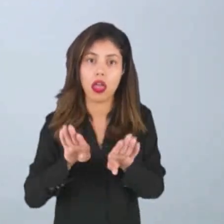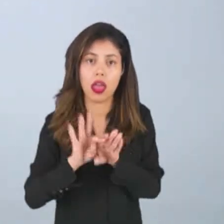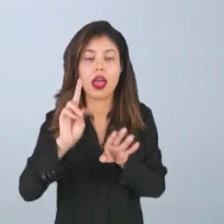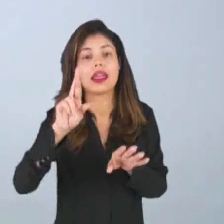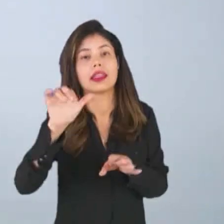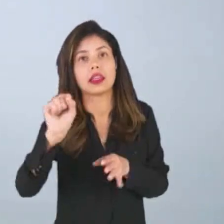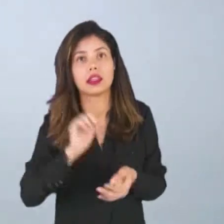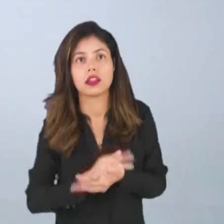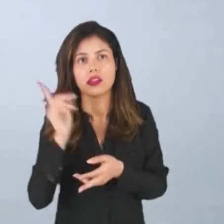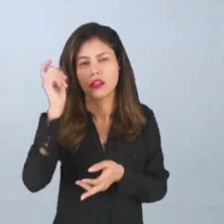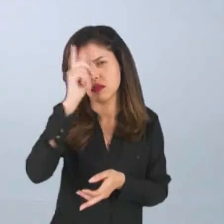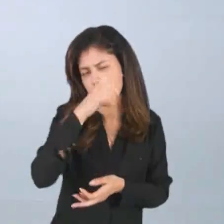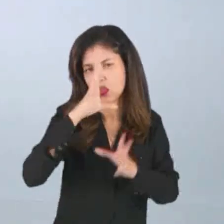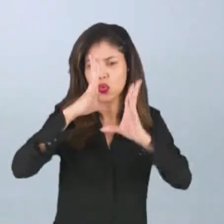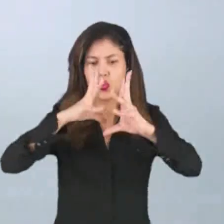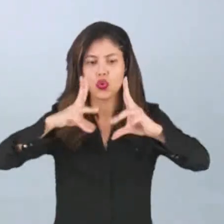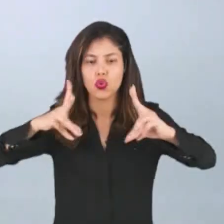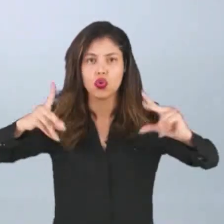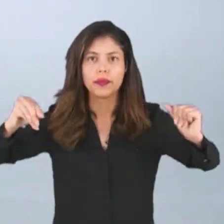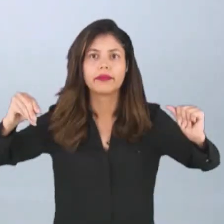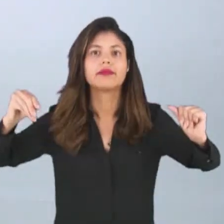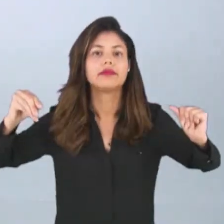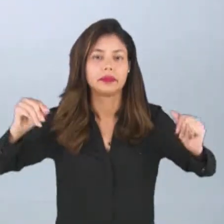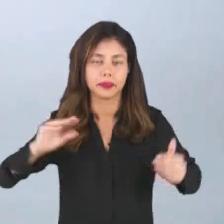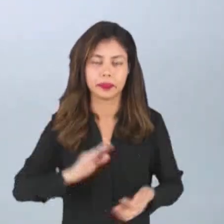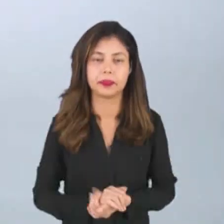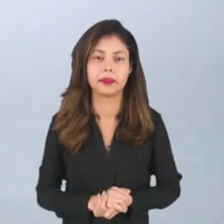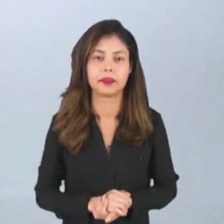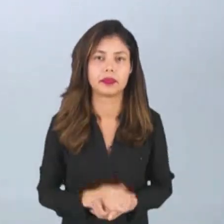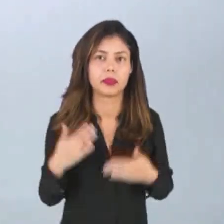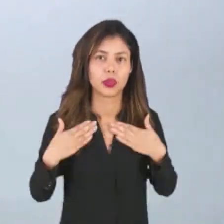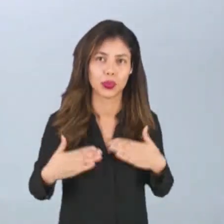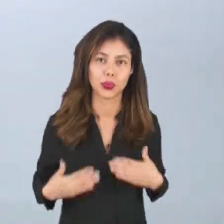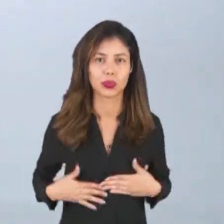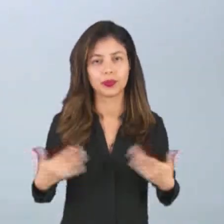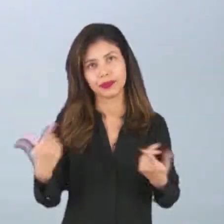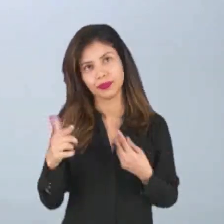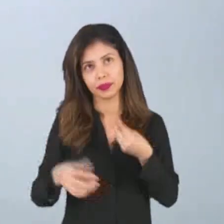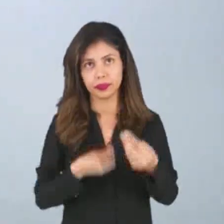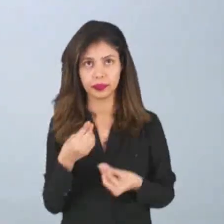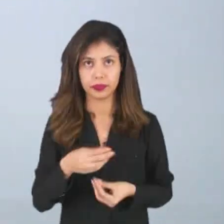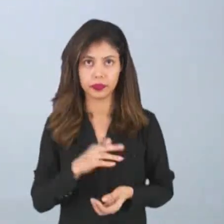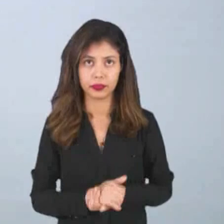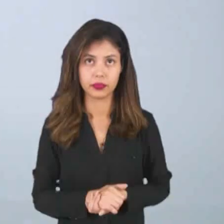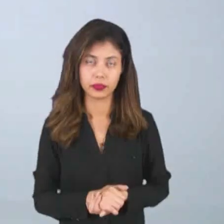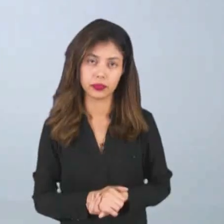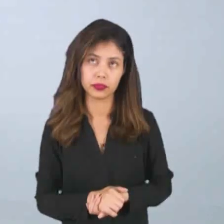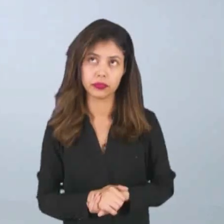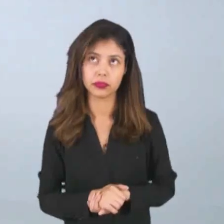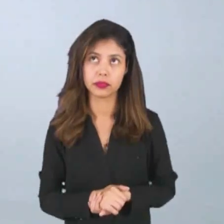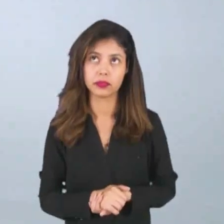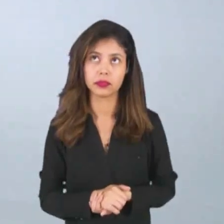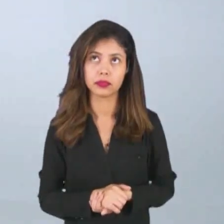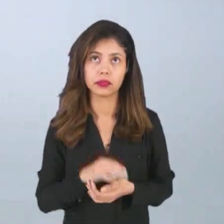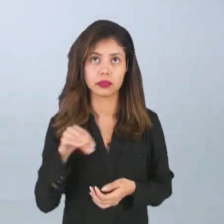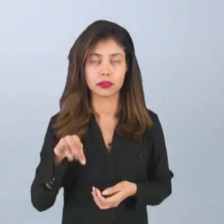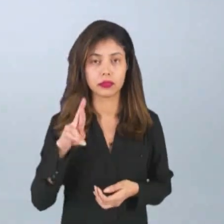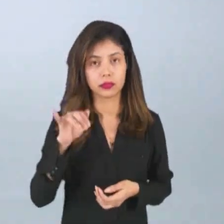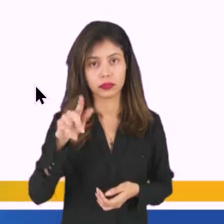dificilmente removidas pelo organismo, né? Então, por isso que o ideal é comer manteiga ao invés de